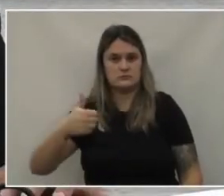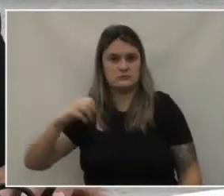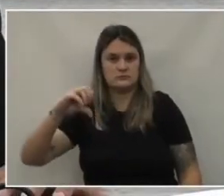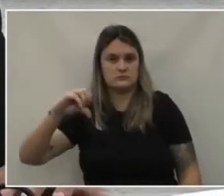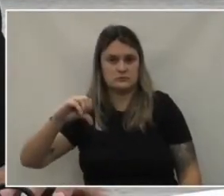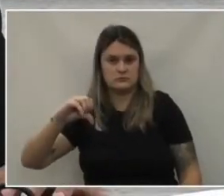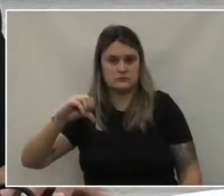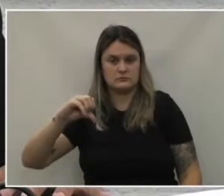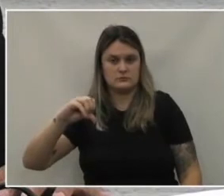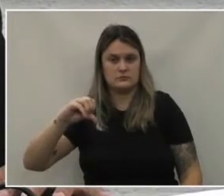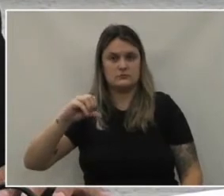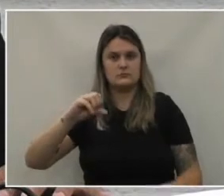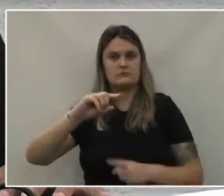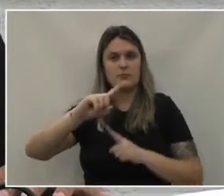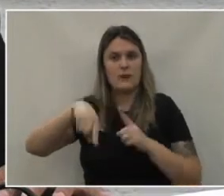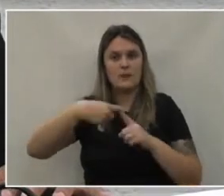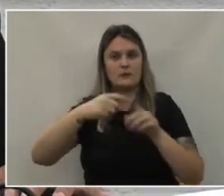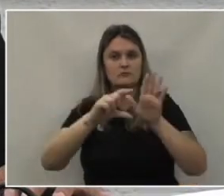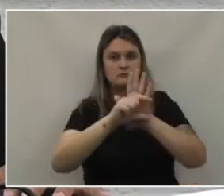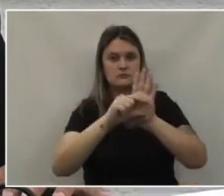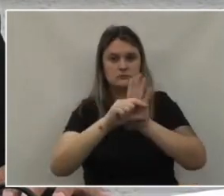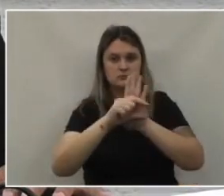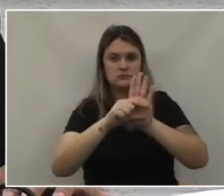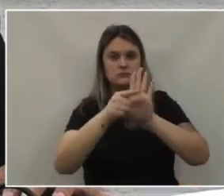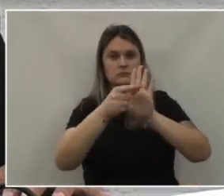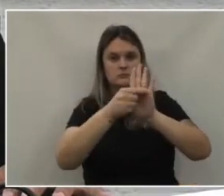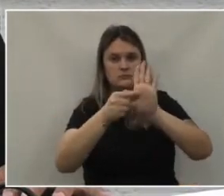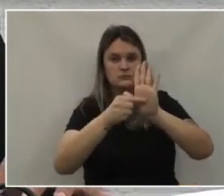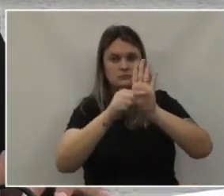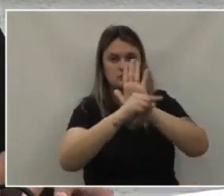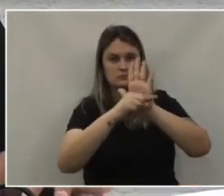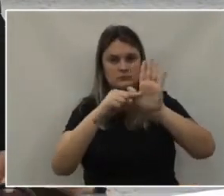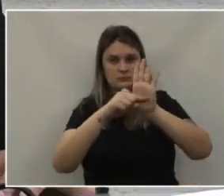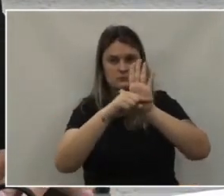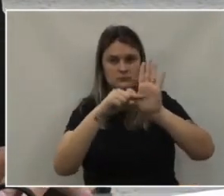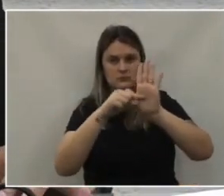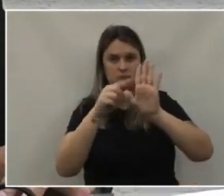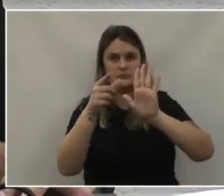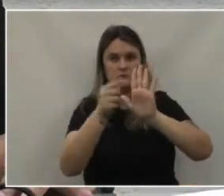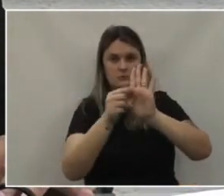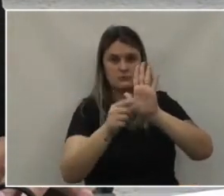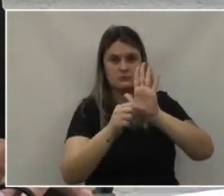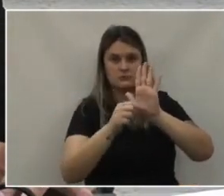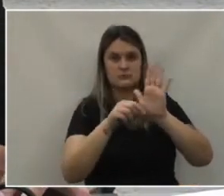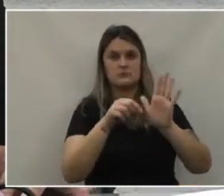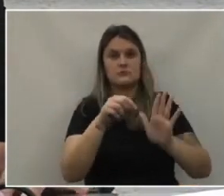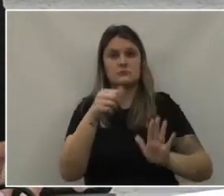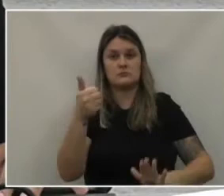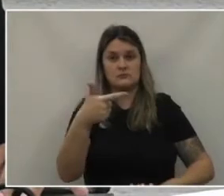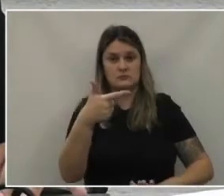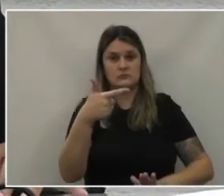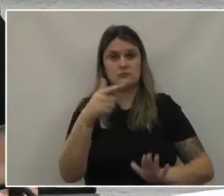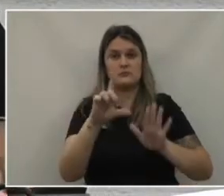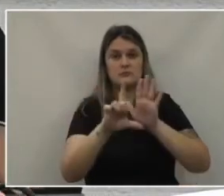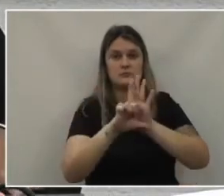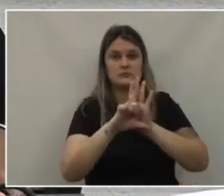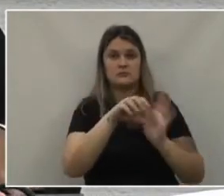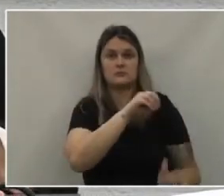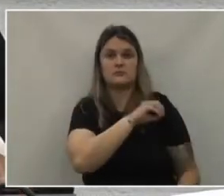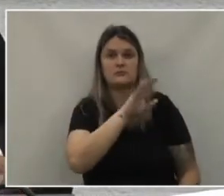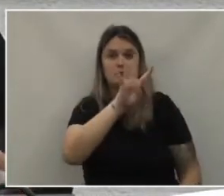37/2019. Acrescenta parágrafos, incisos e alínea ao artigo 12 da Lei